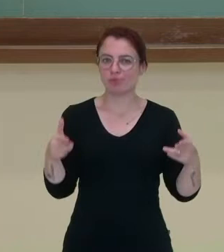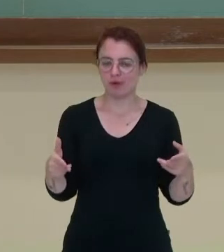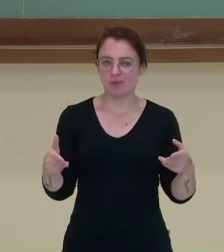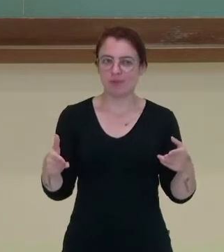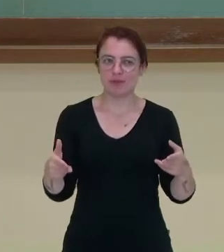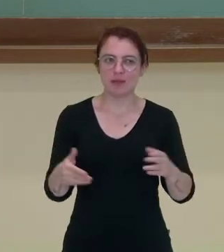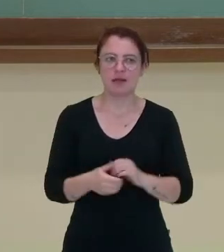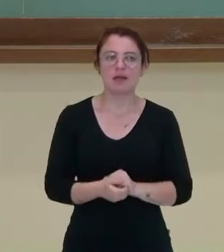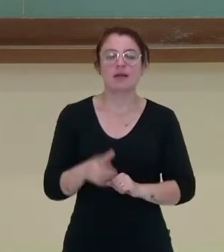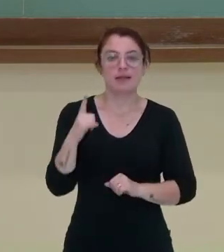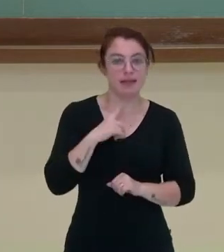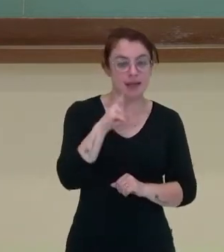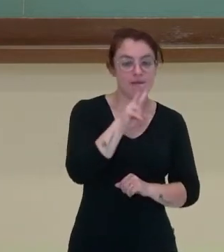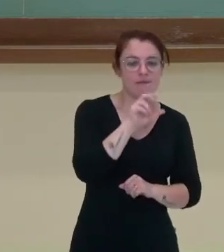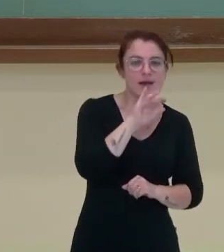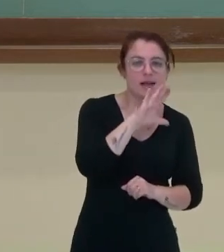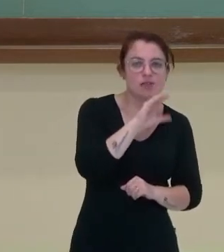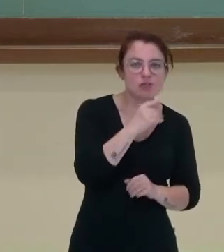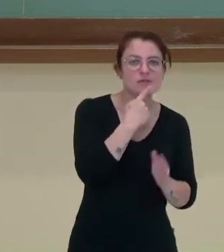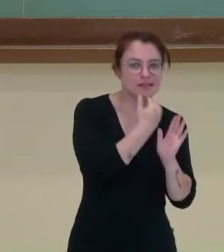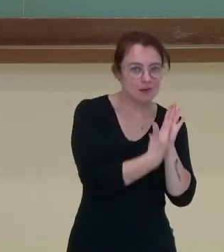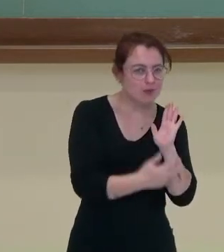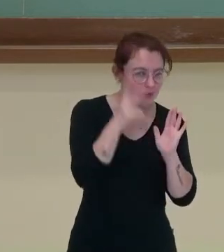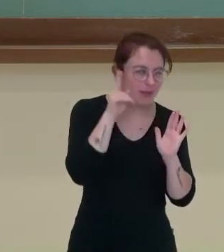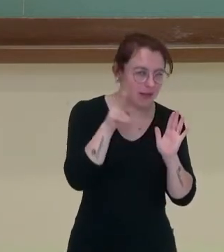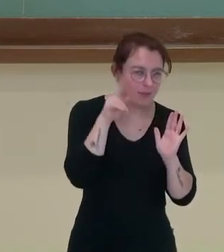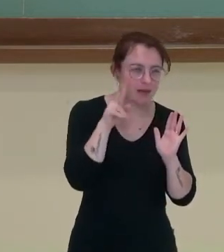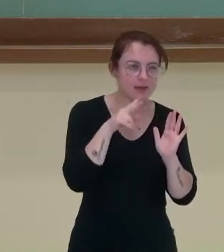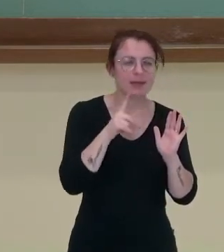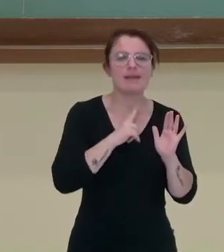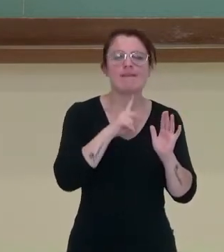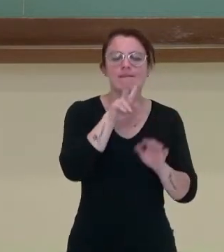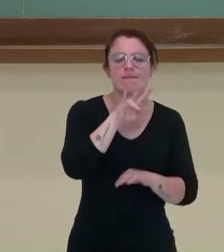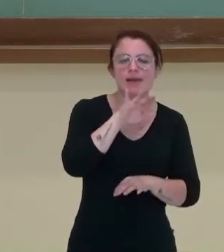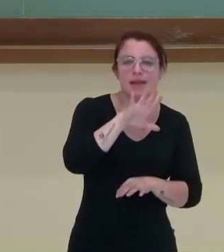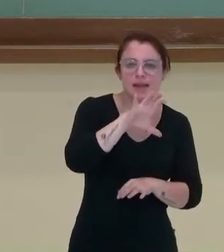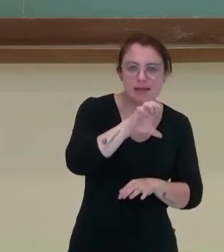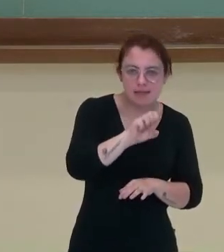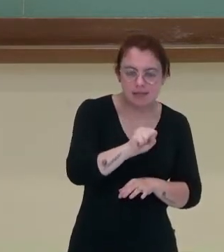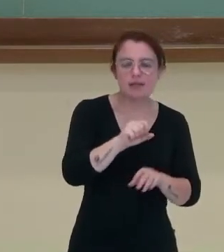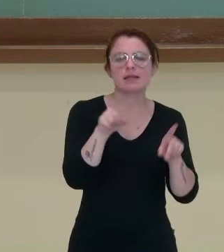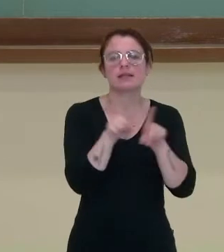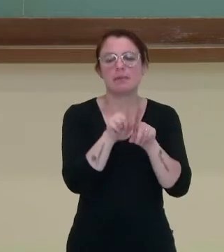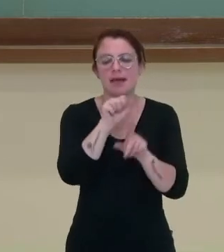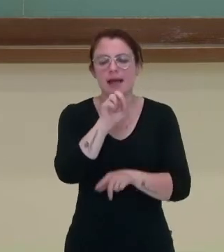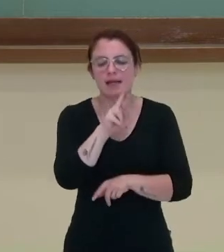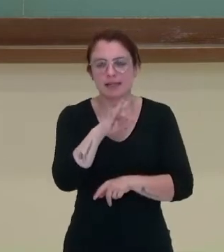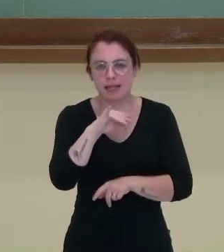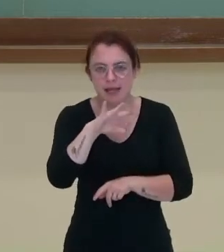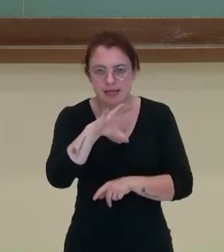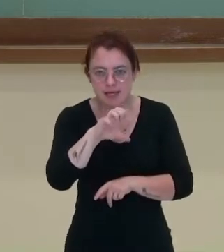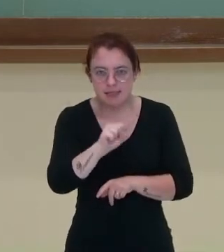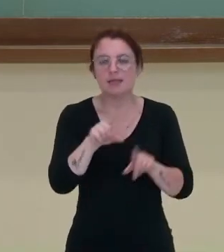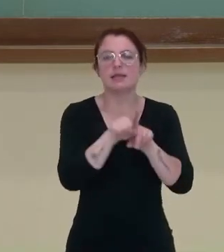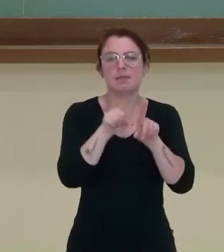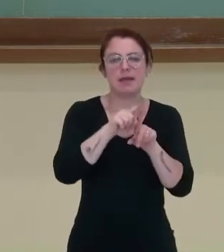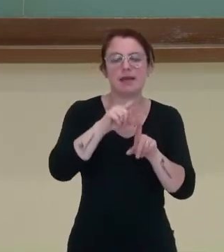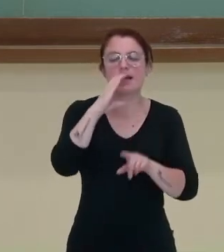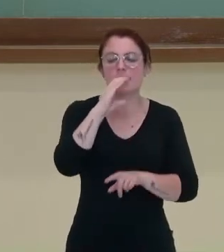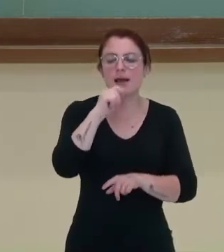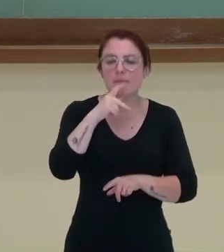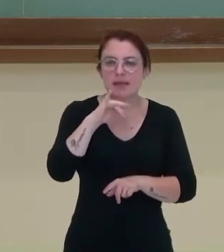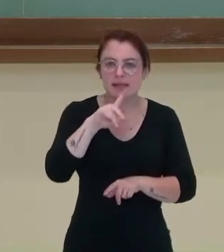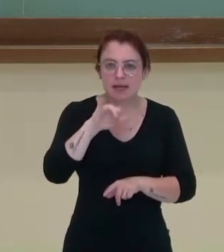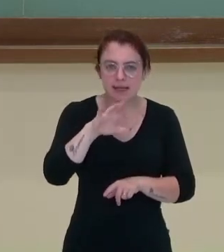temos os vasos sanguíneos, lembram? Veias, artérias e os capilares. Então, os vasos sanguíneos